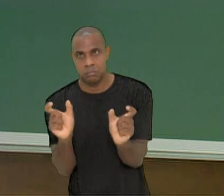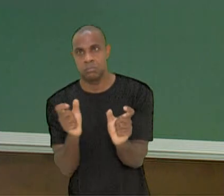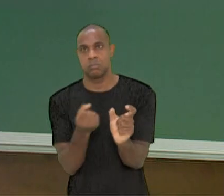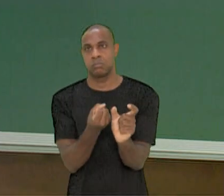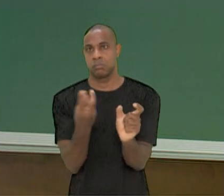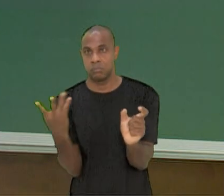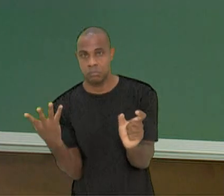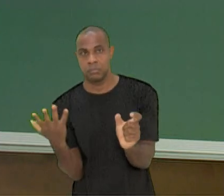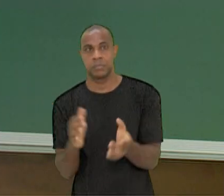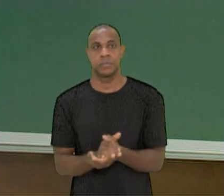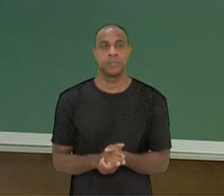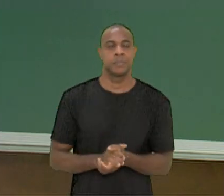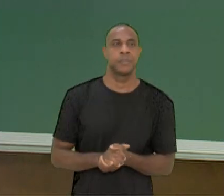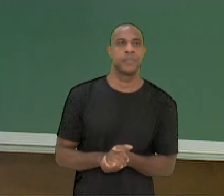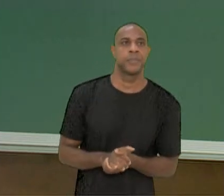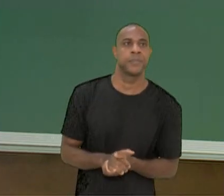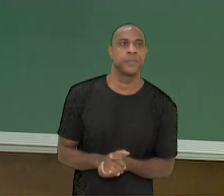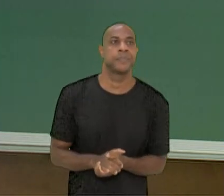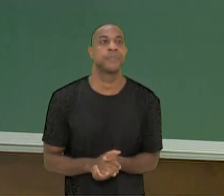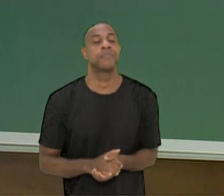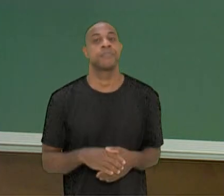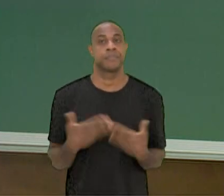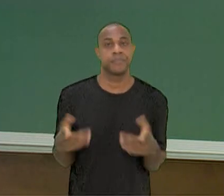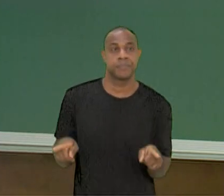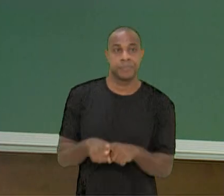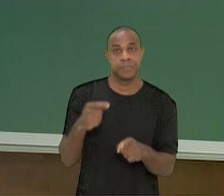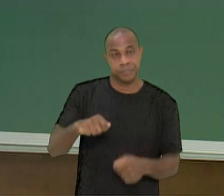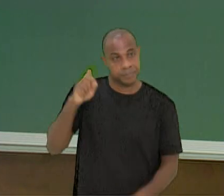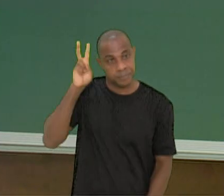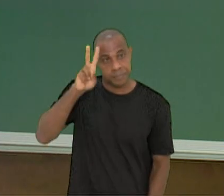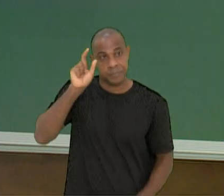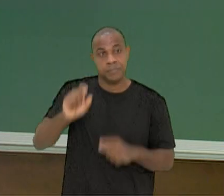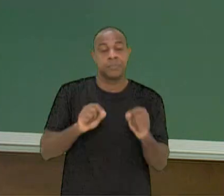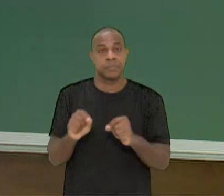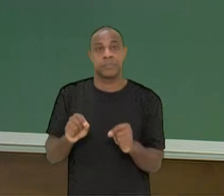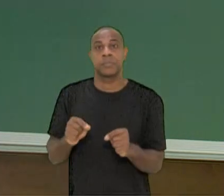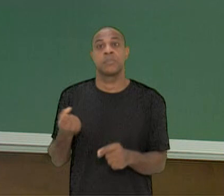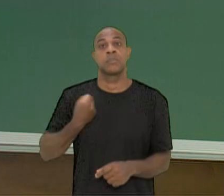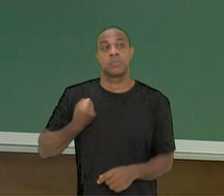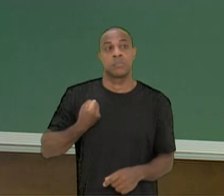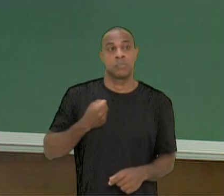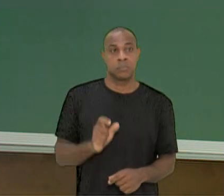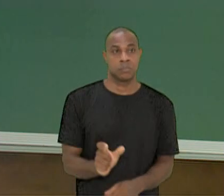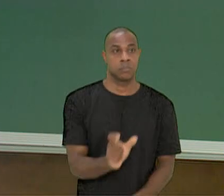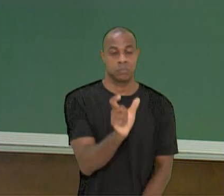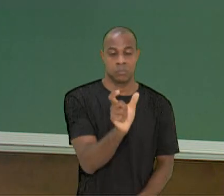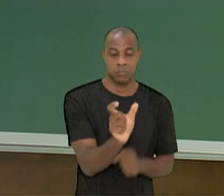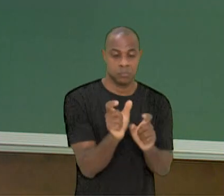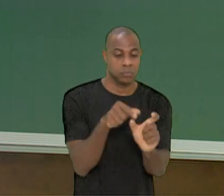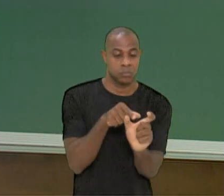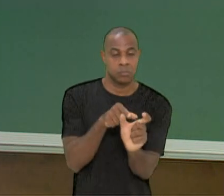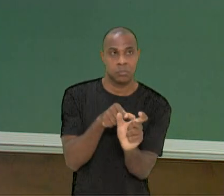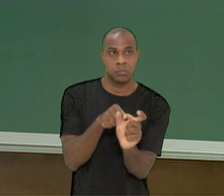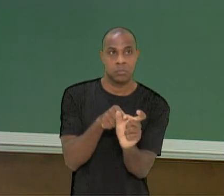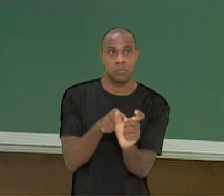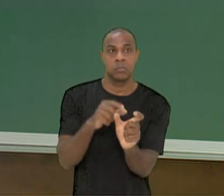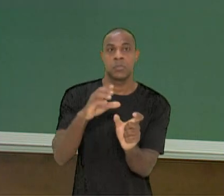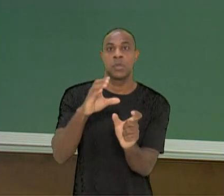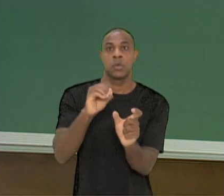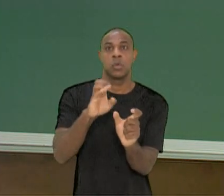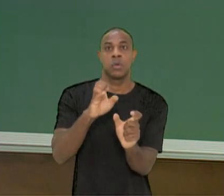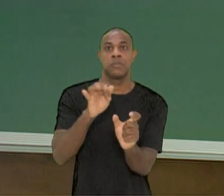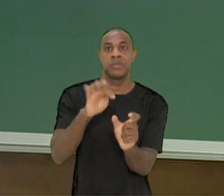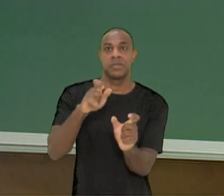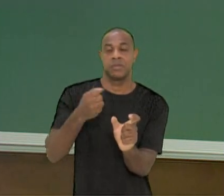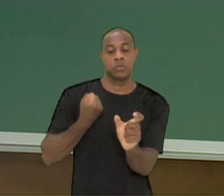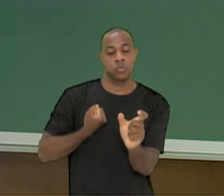Certo? Além disso, você precisa lembrar, o número que está no monômio, ele se chama coeficiente